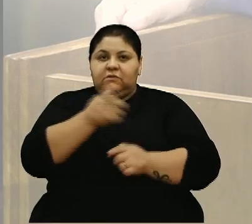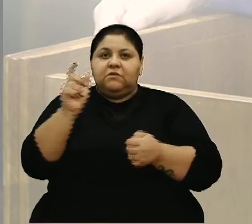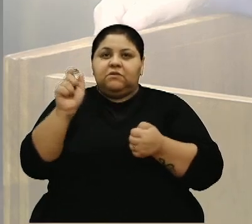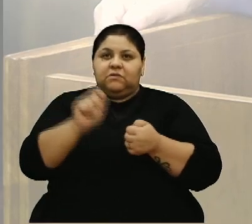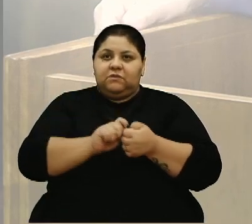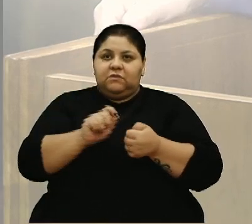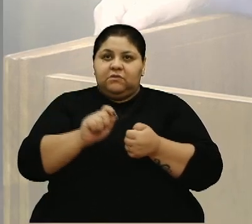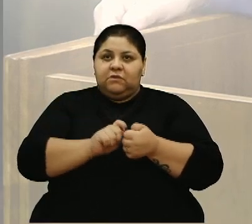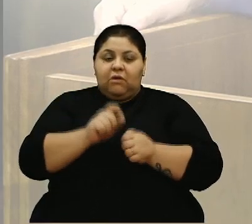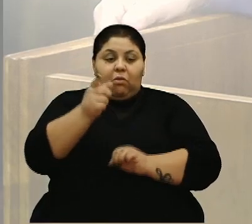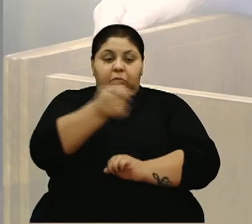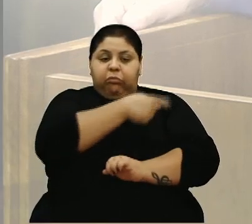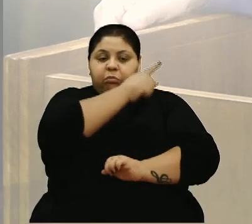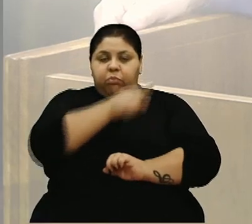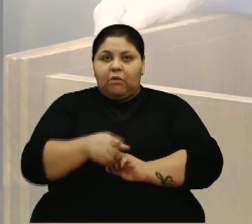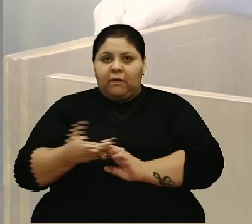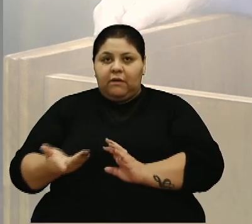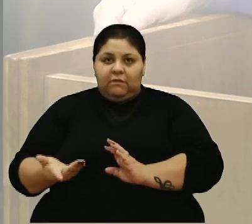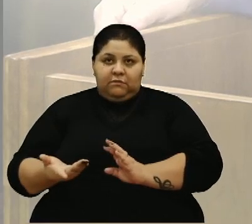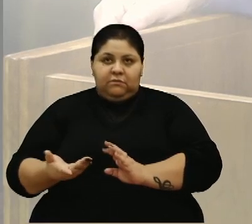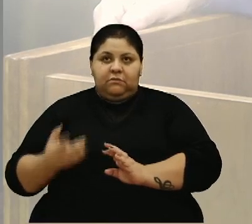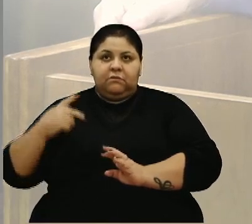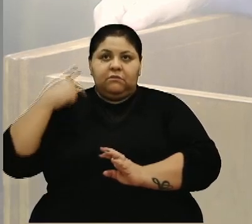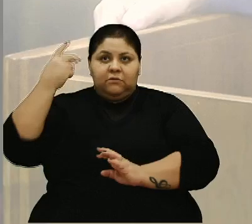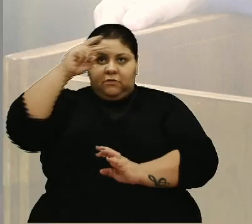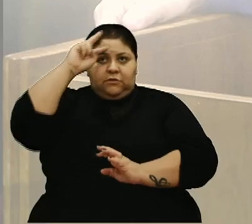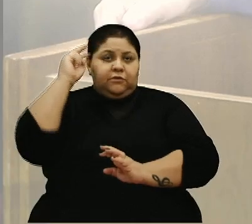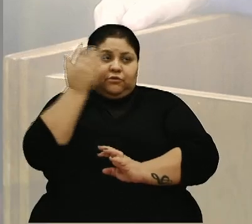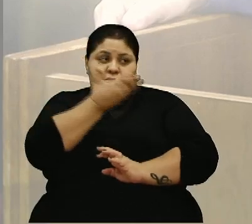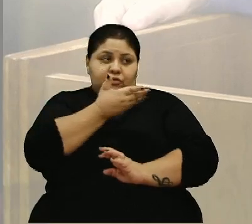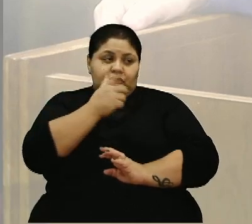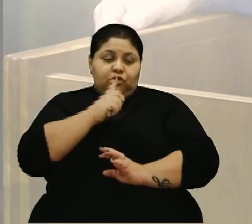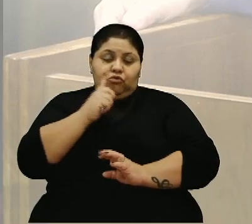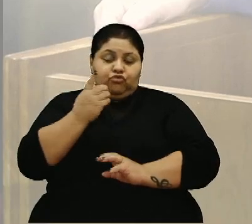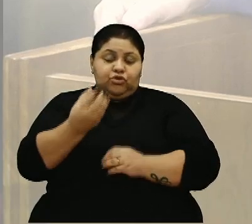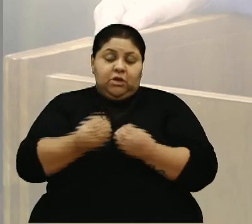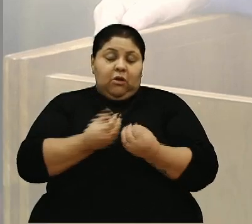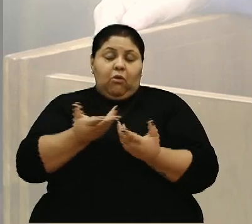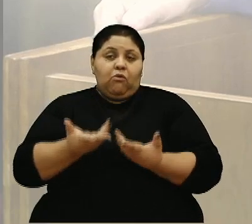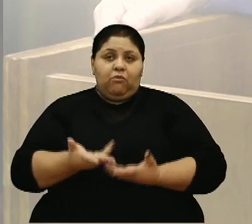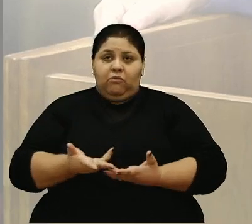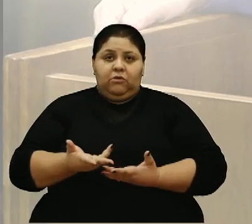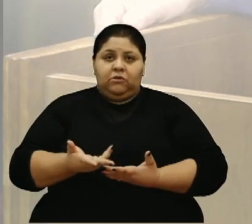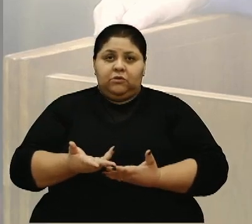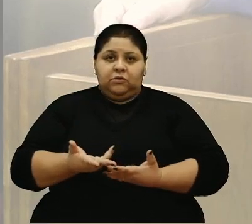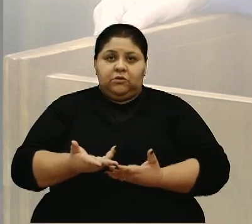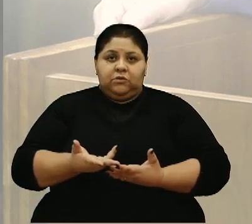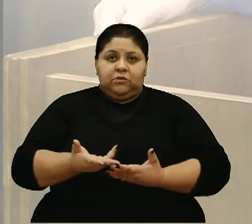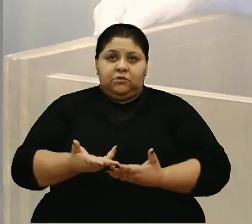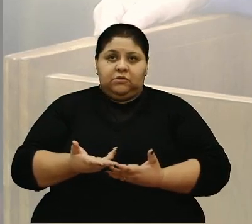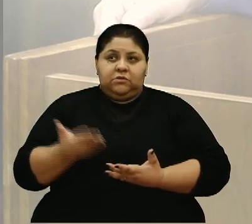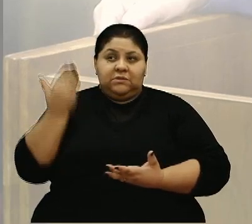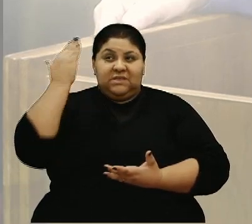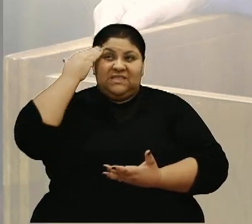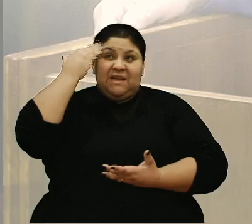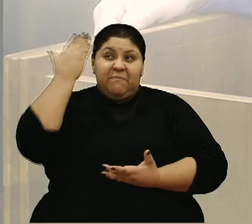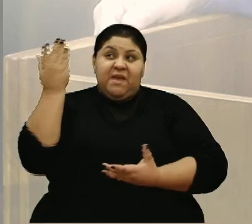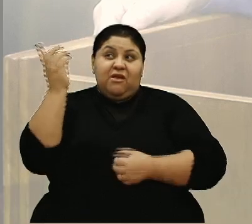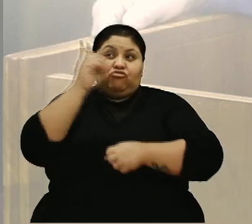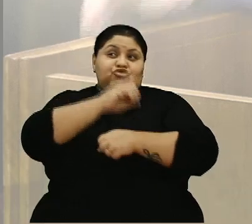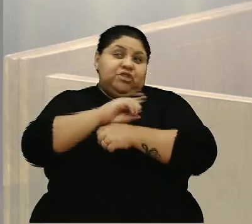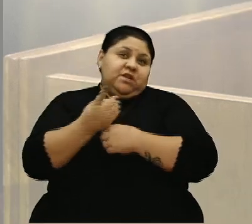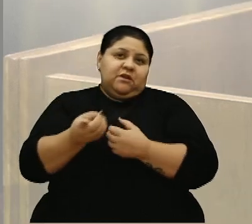foram interrompidas, né, vereador Wes? E nós não tínhamos condições sequer de dar previsão da